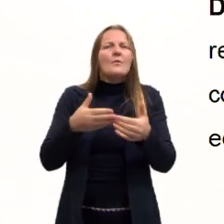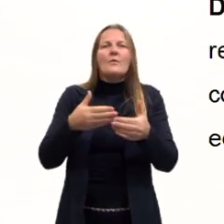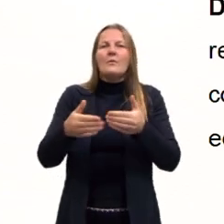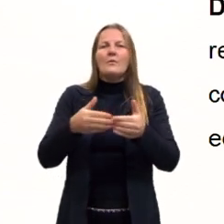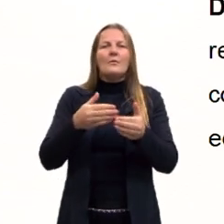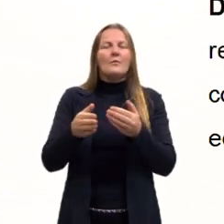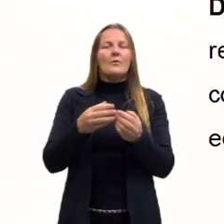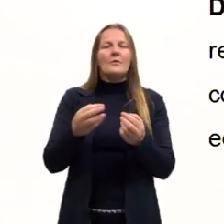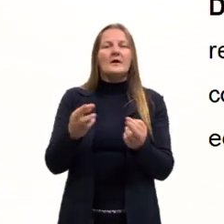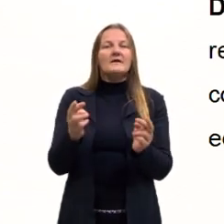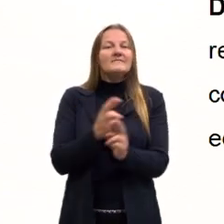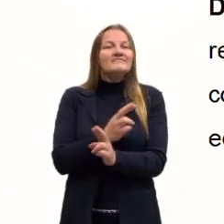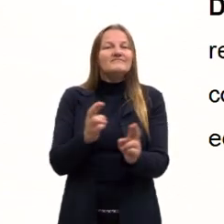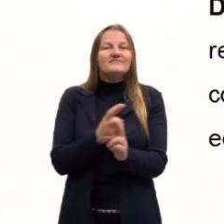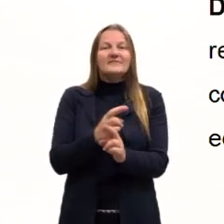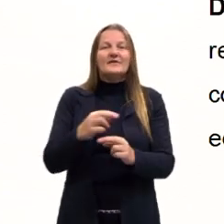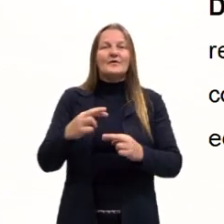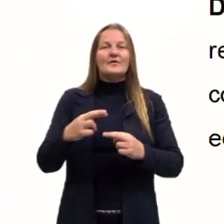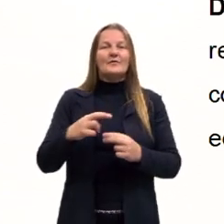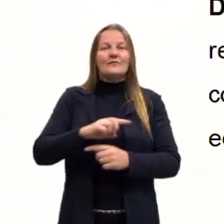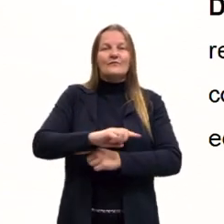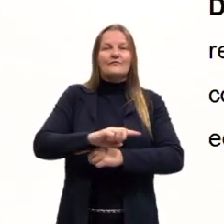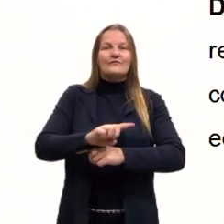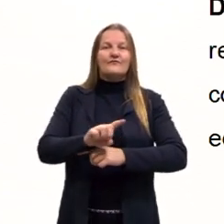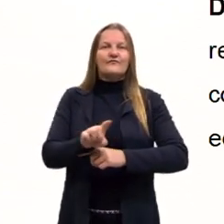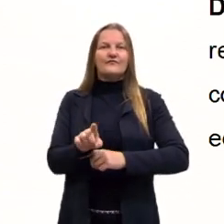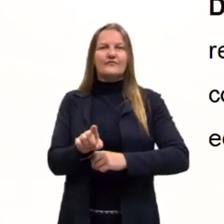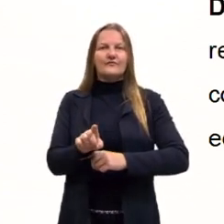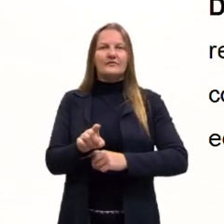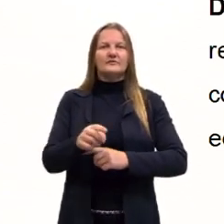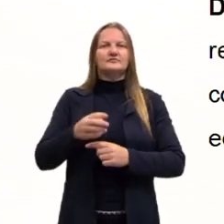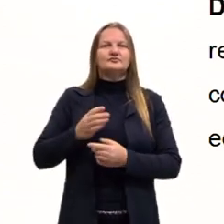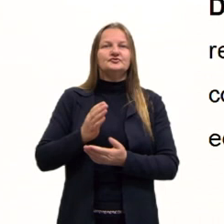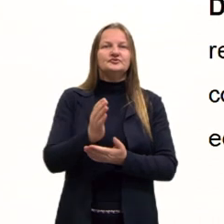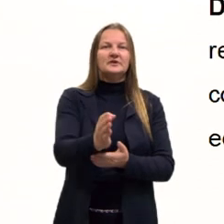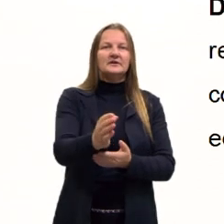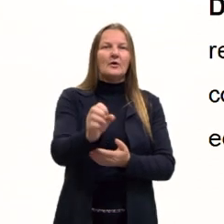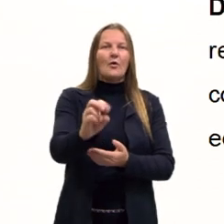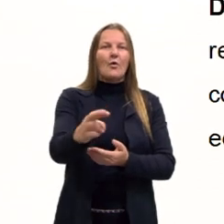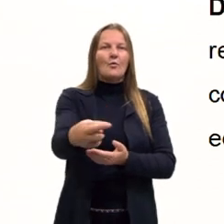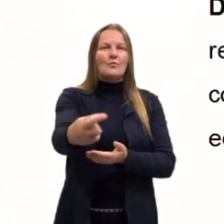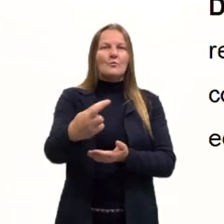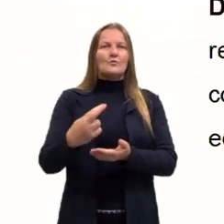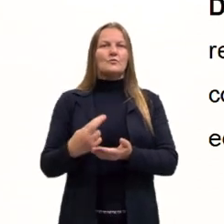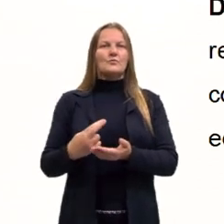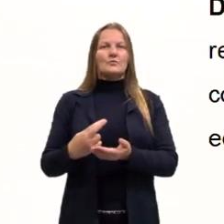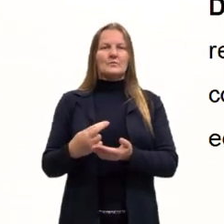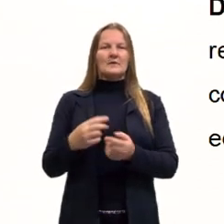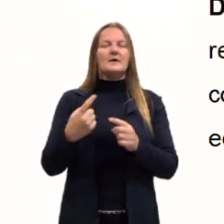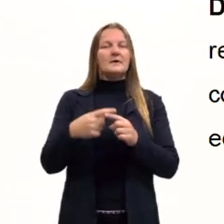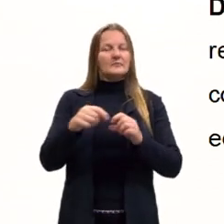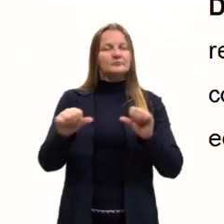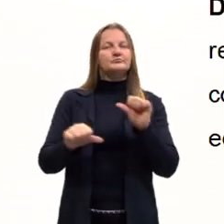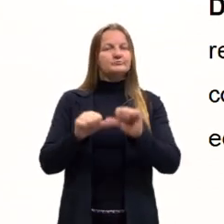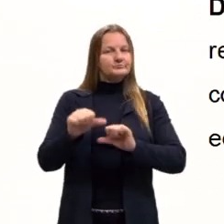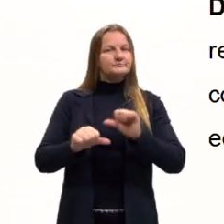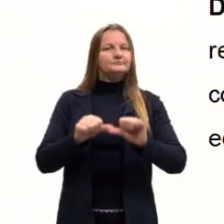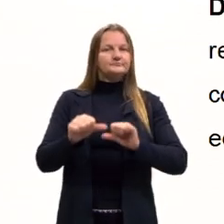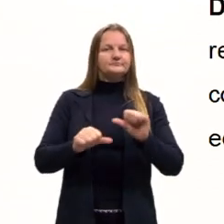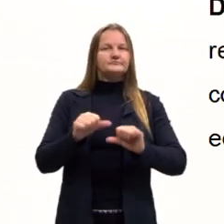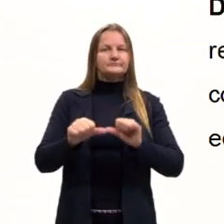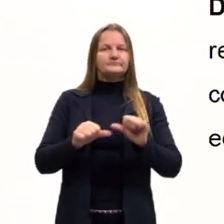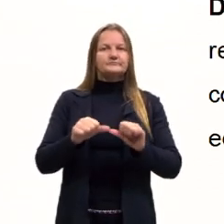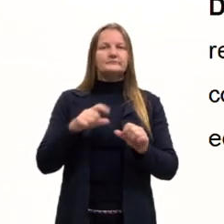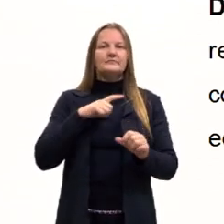alteração da velocidade da reação direta ou inversa que pode causar modificação